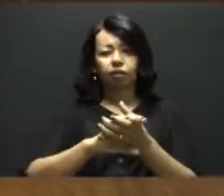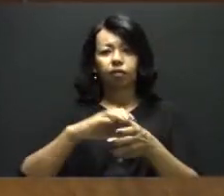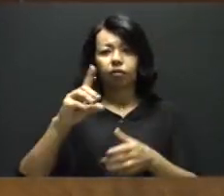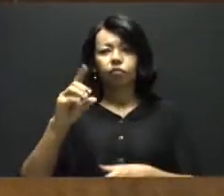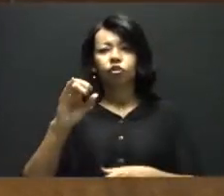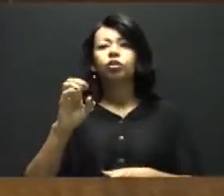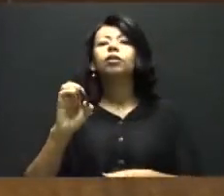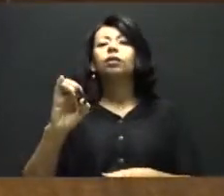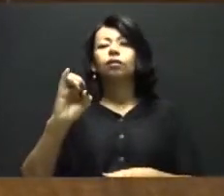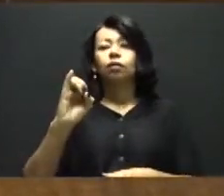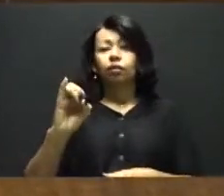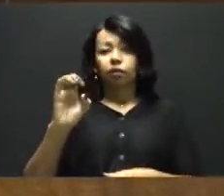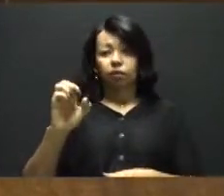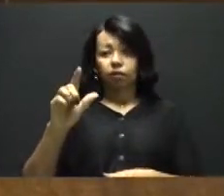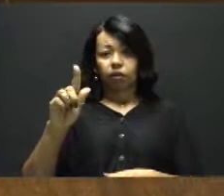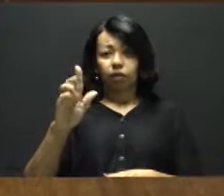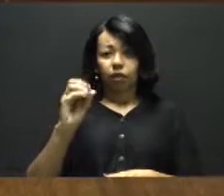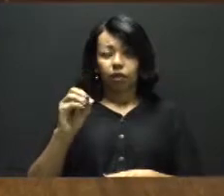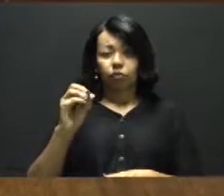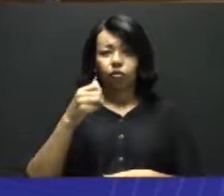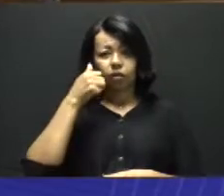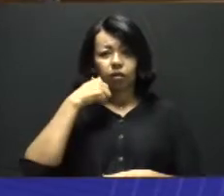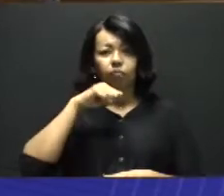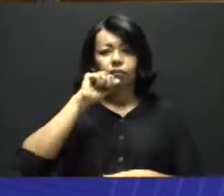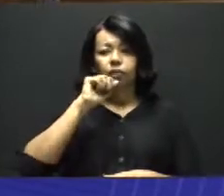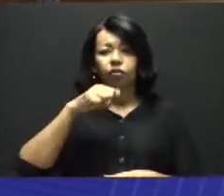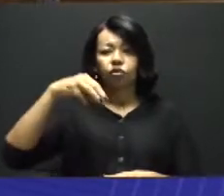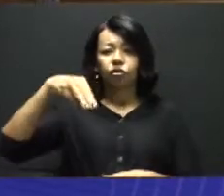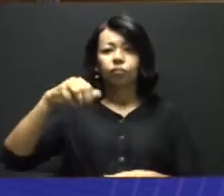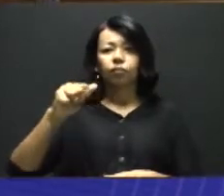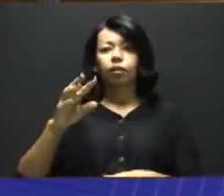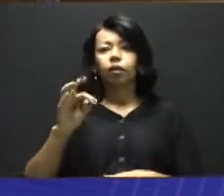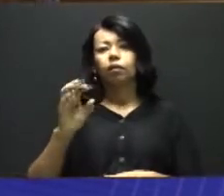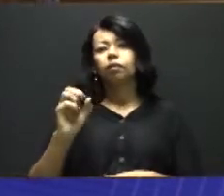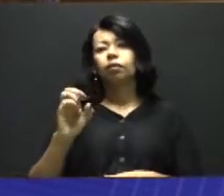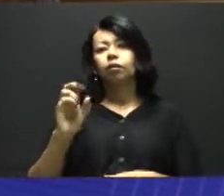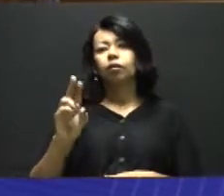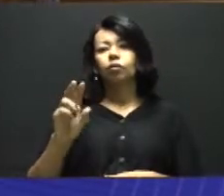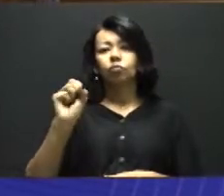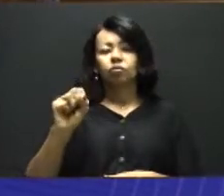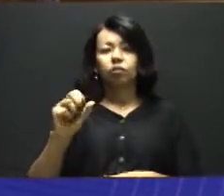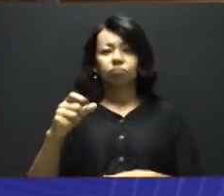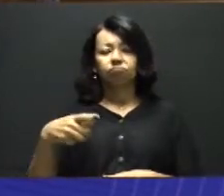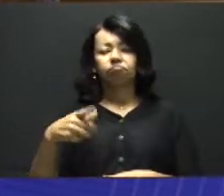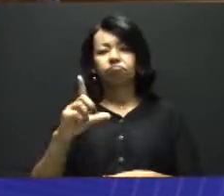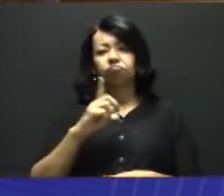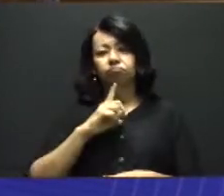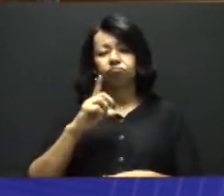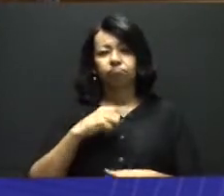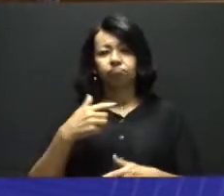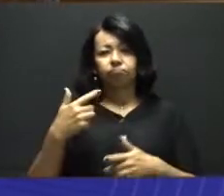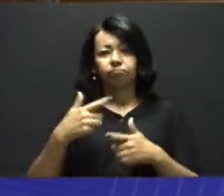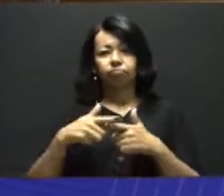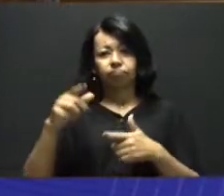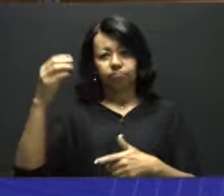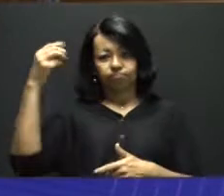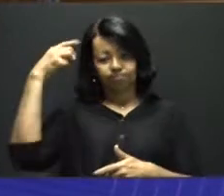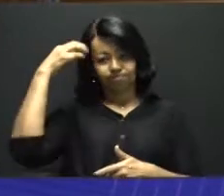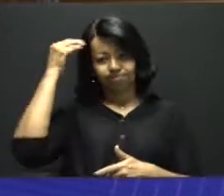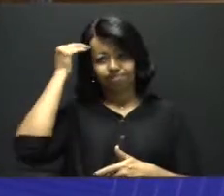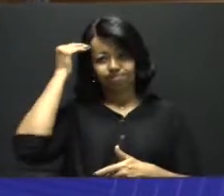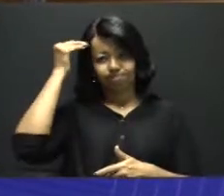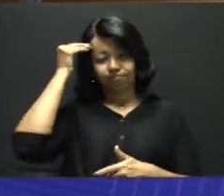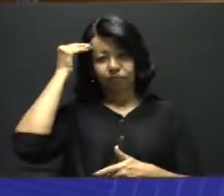mãe de matheus ferreira mota de 10 anos que tem paralisia cerebral descoberto ainda